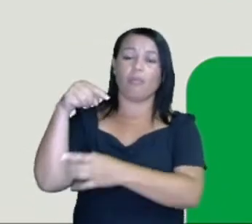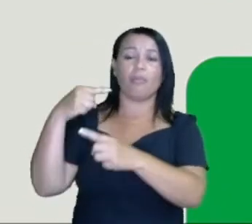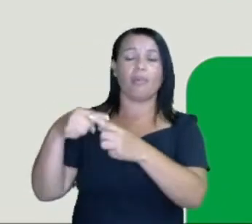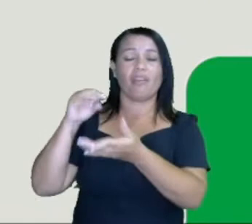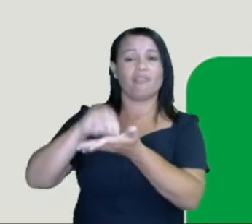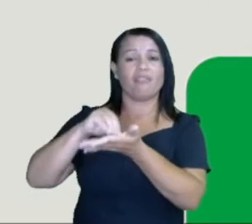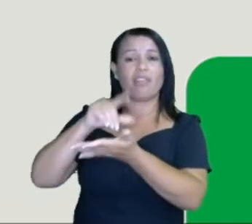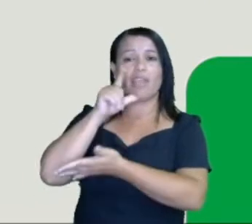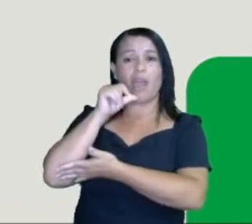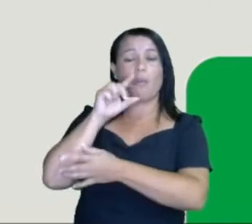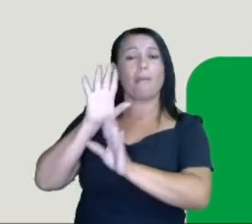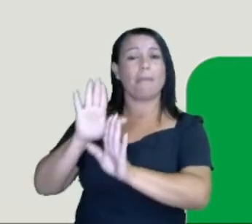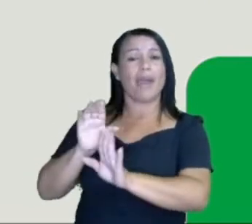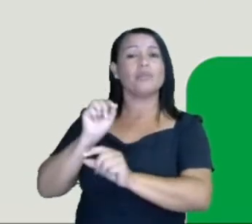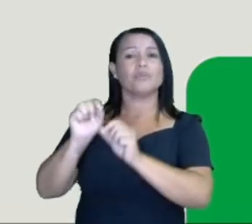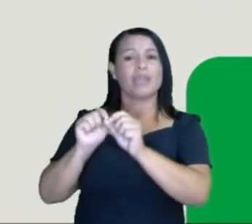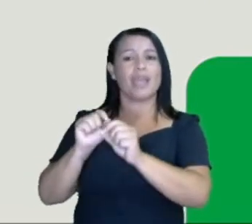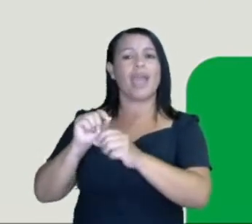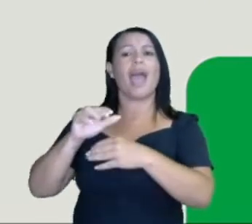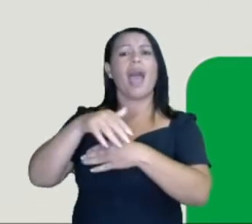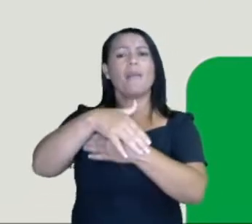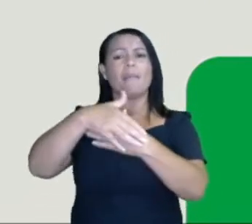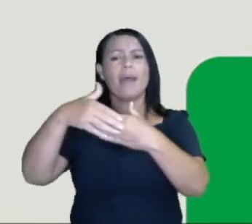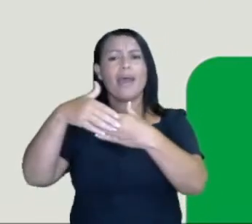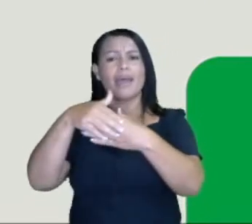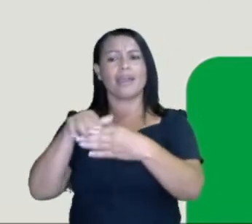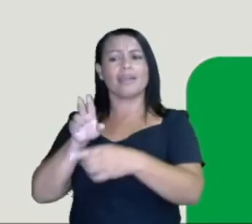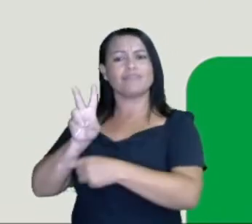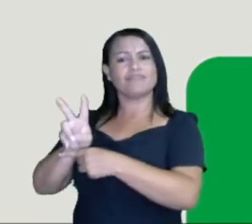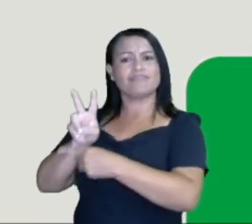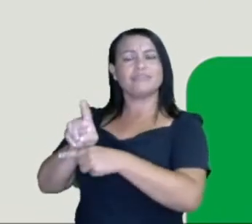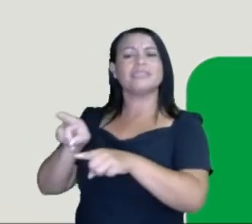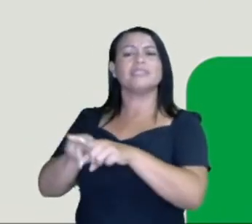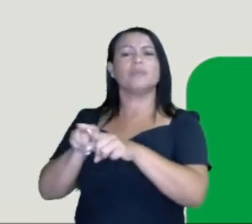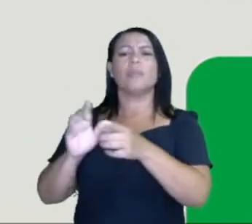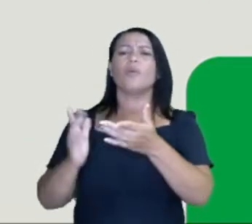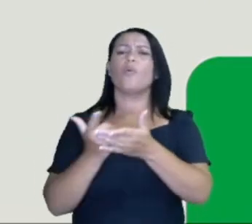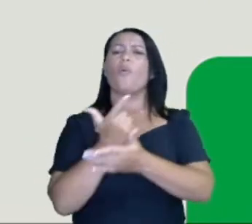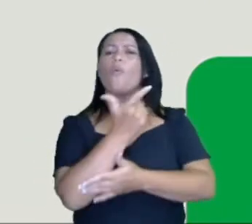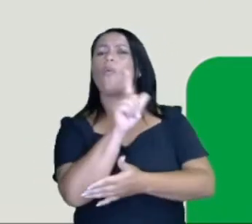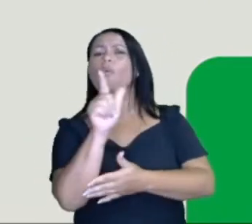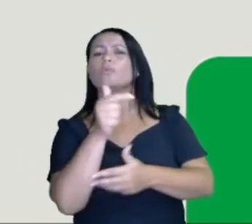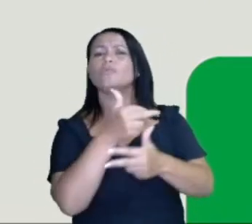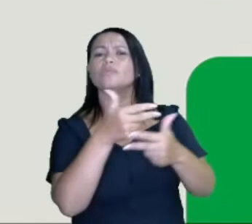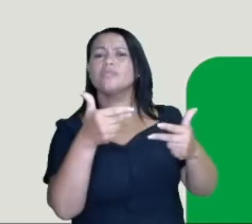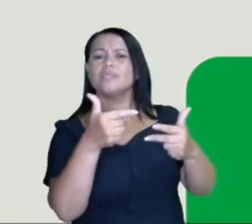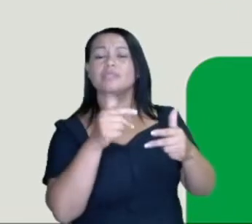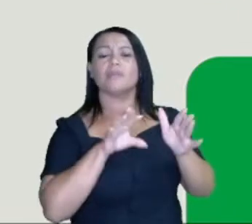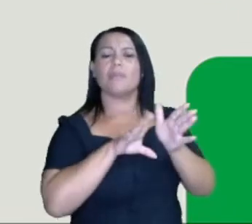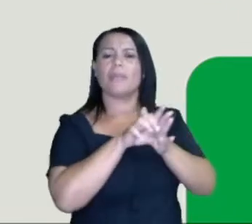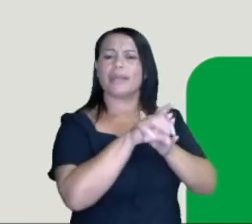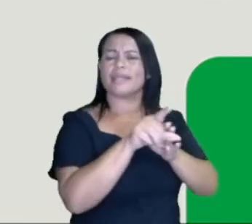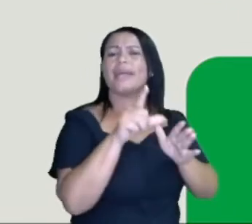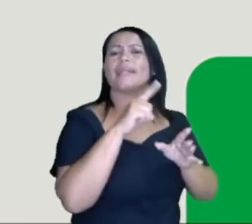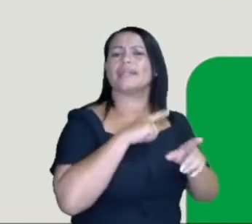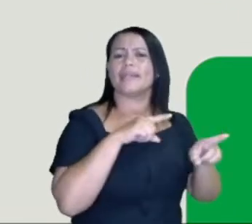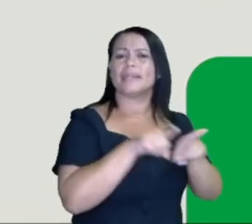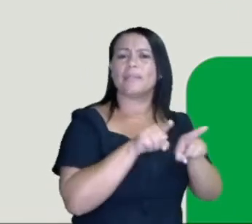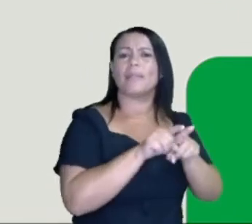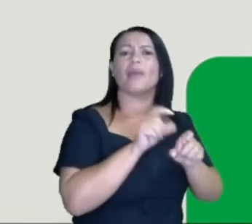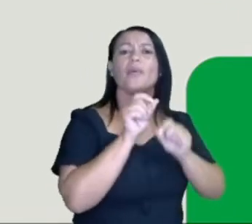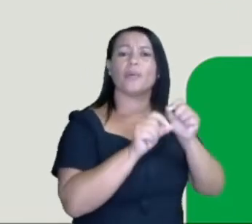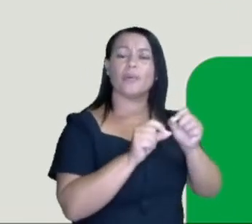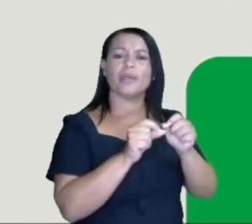mantém a sua estrutura. Outros seres, como as bactérias, também possuem parede celular, e algumas possuem outra